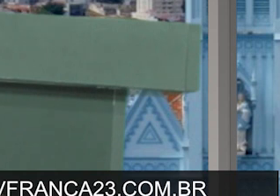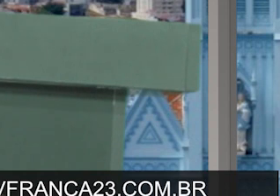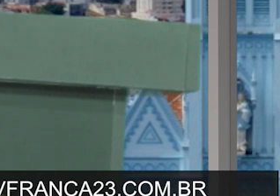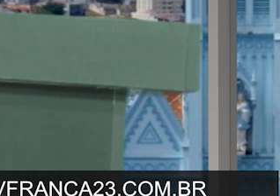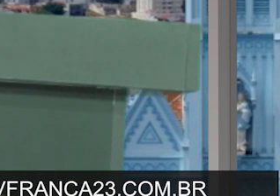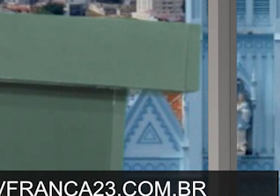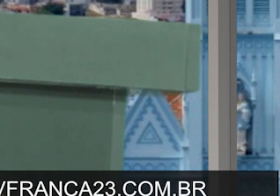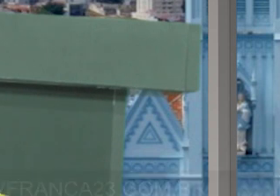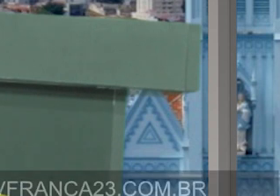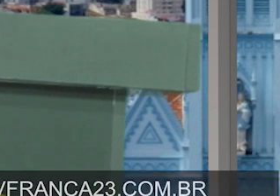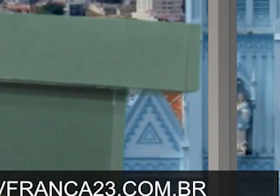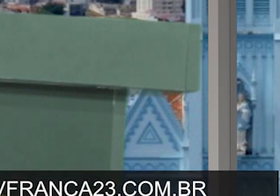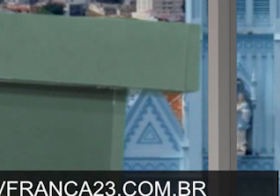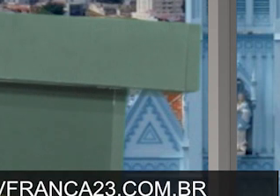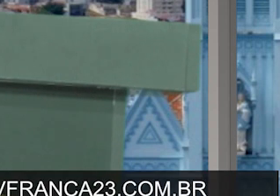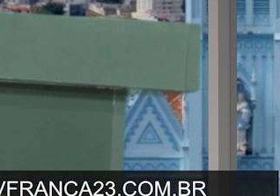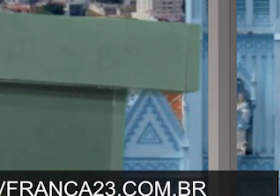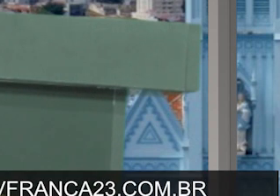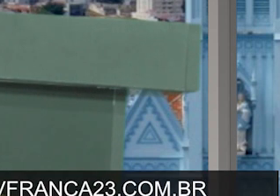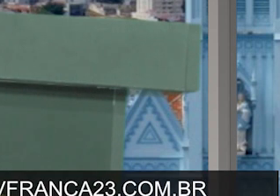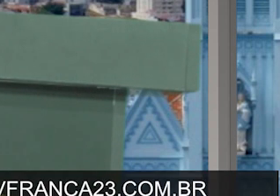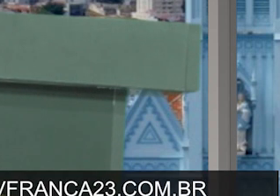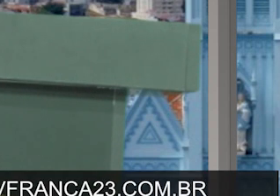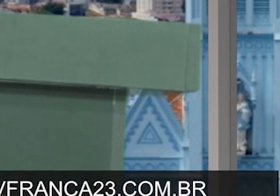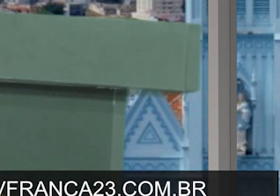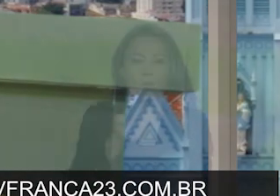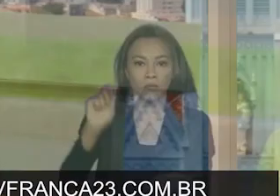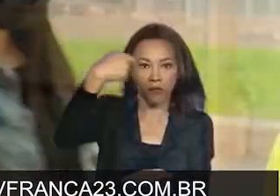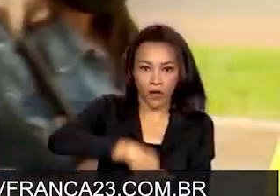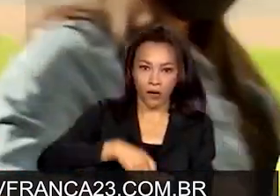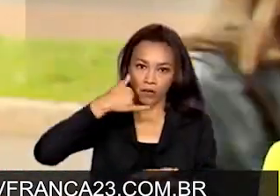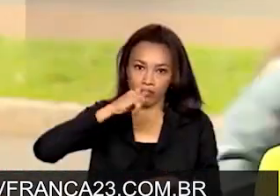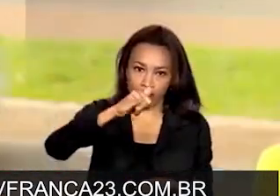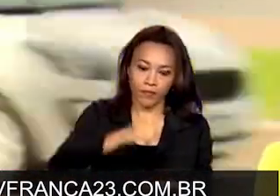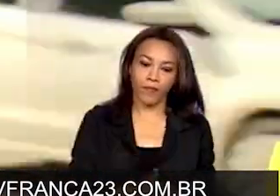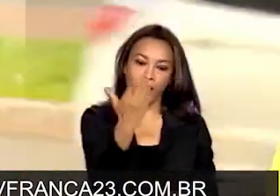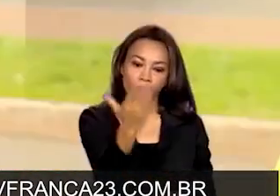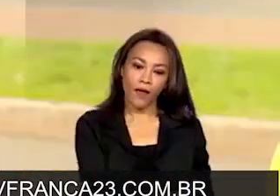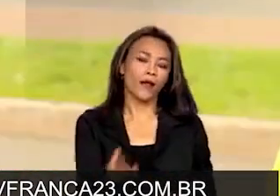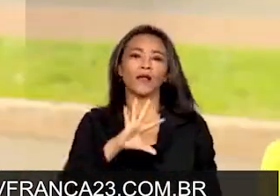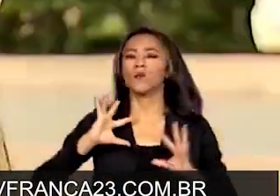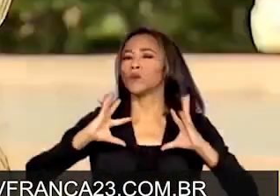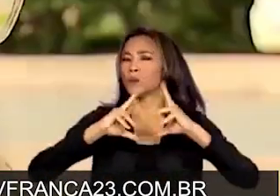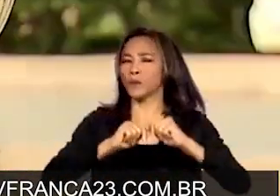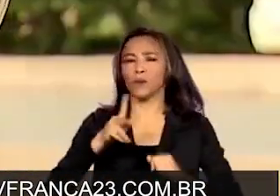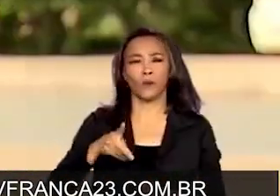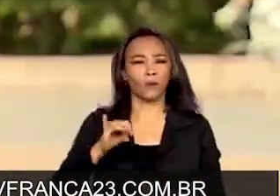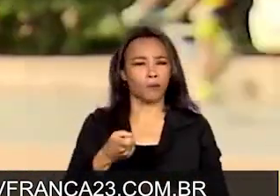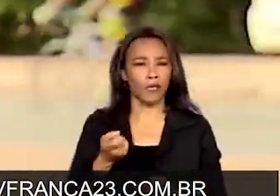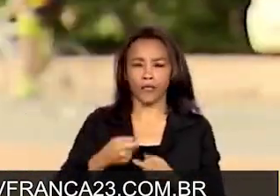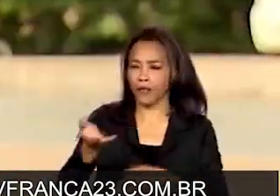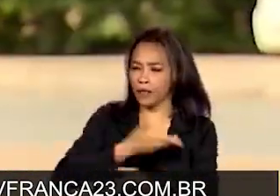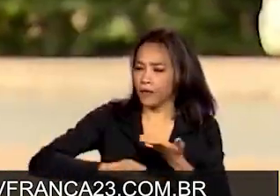reportagem, vamos lá, joga na tela, acompanhe comigo no JR23. Geisa faz tudo pelo Pix.